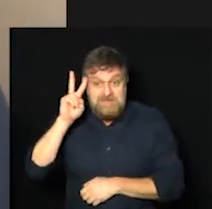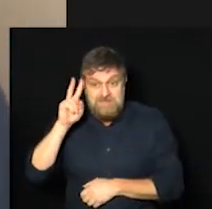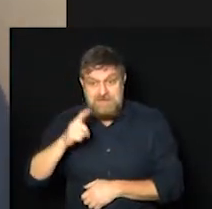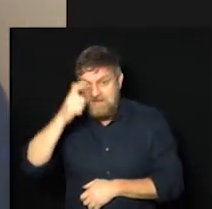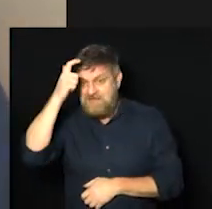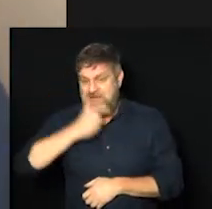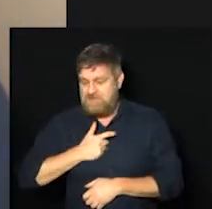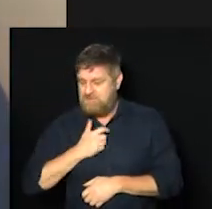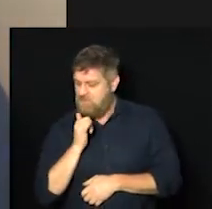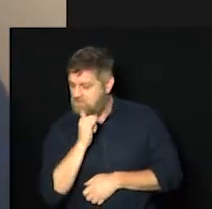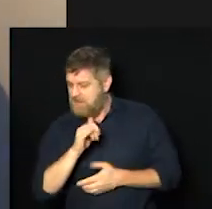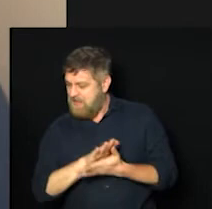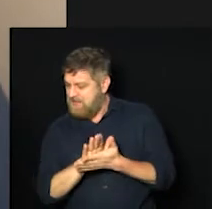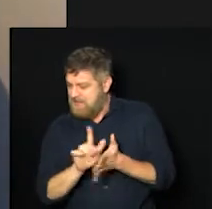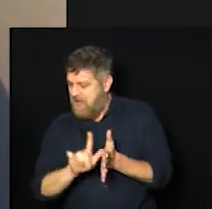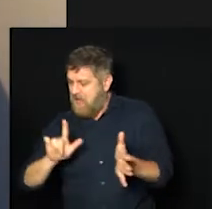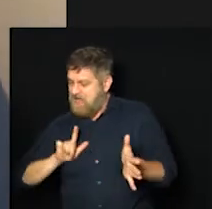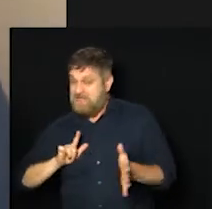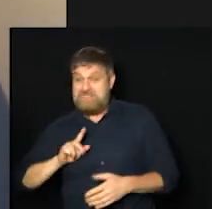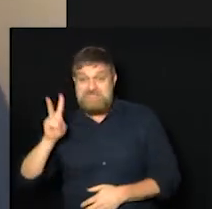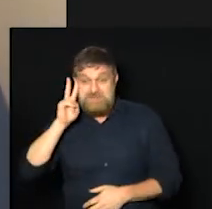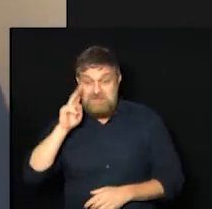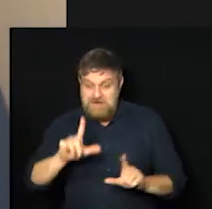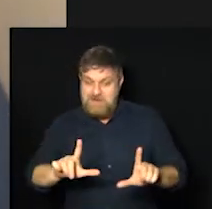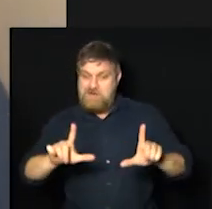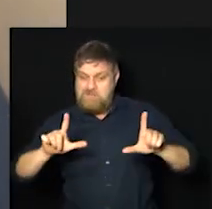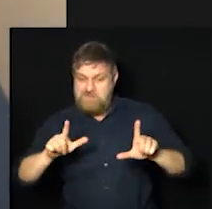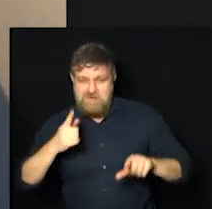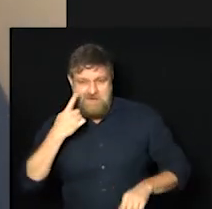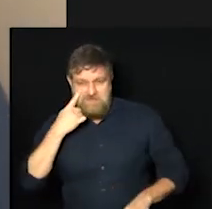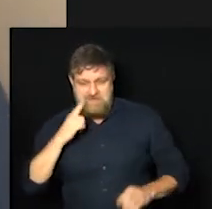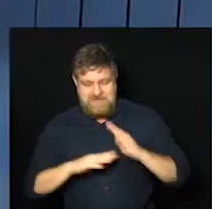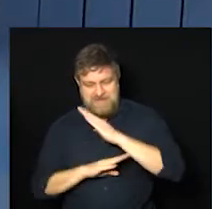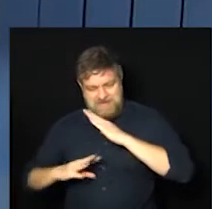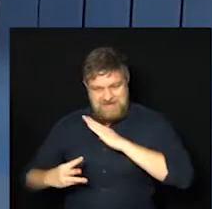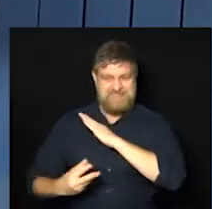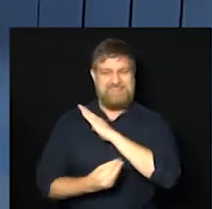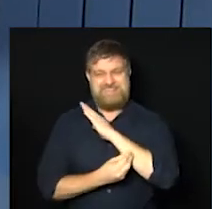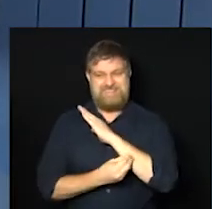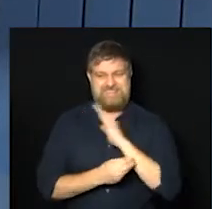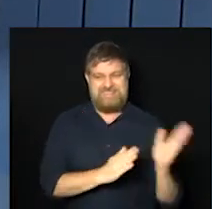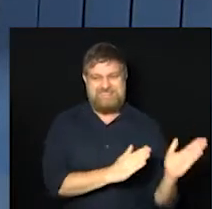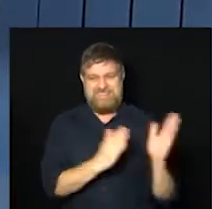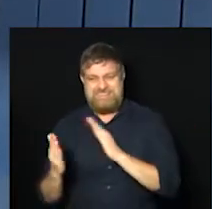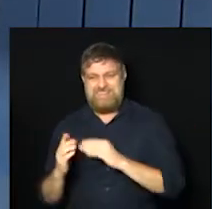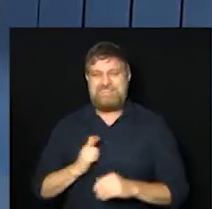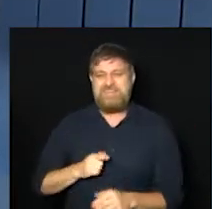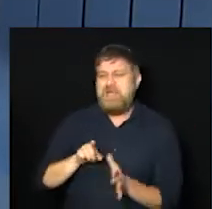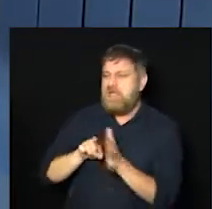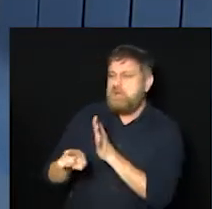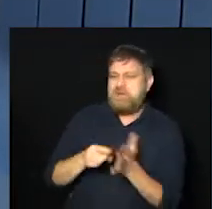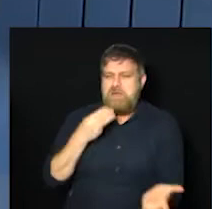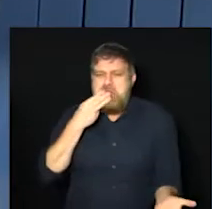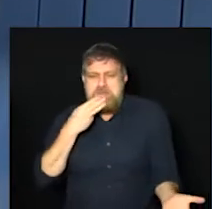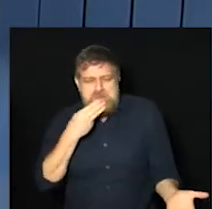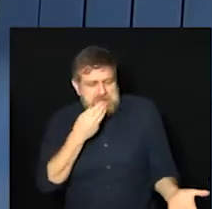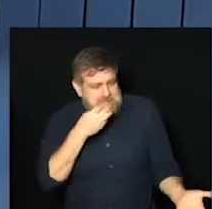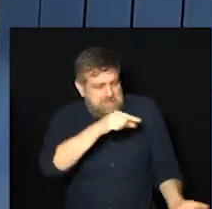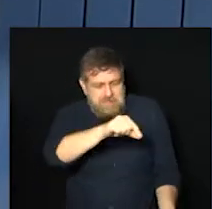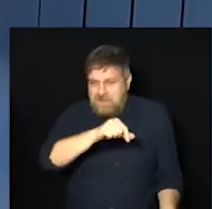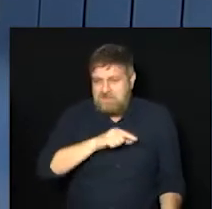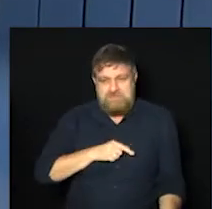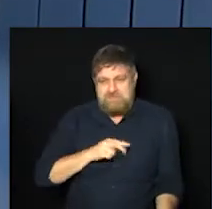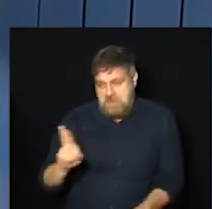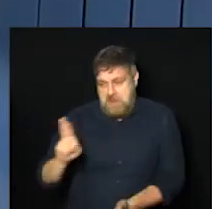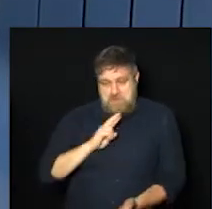dar spoiler, tem que assistir segunda-feira, acompanhar todo o Câmara Total. Eu ia perguntar se era salgado, se era entrada, então sem